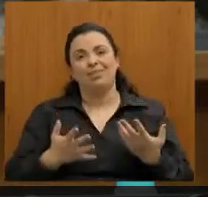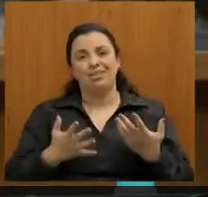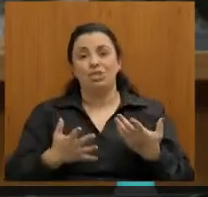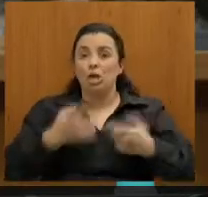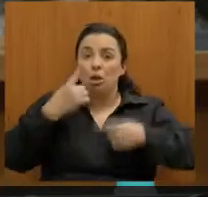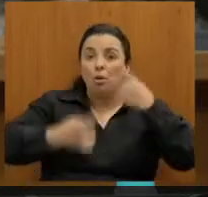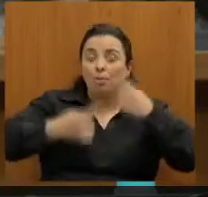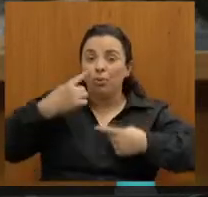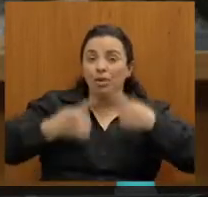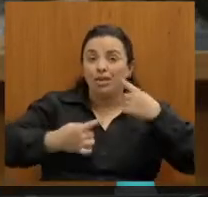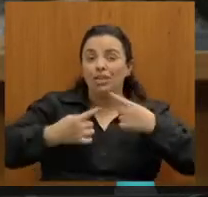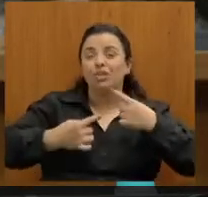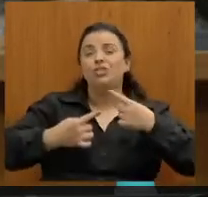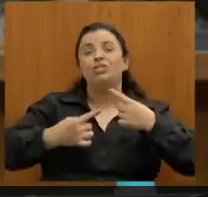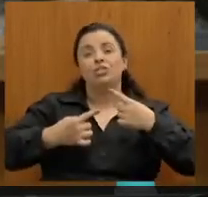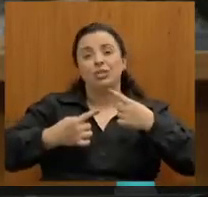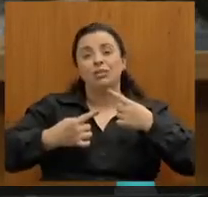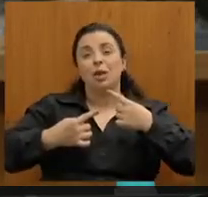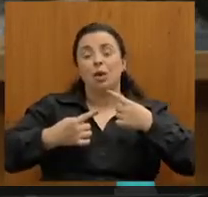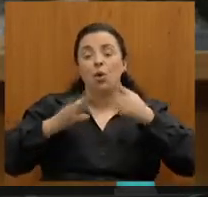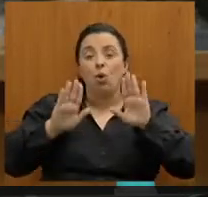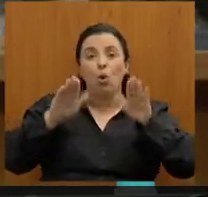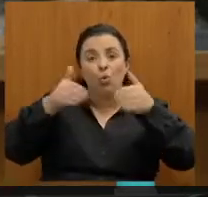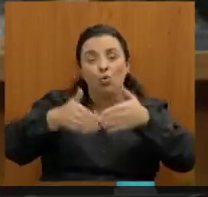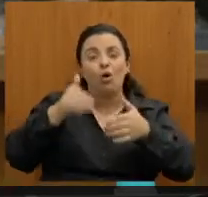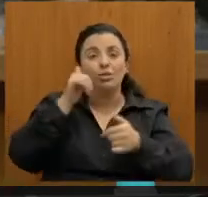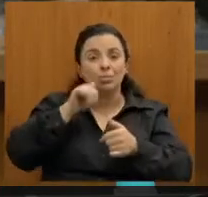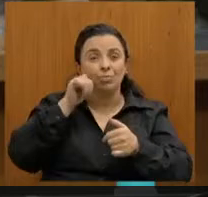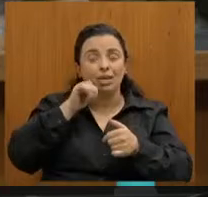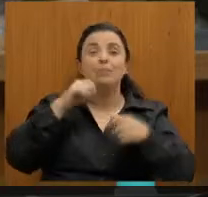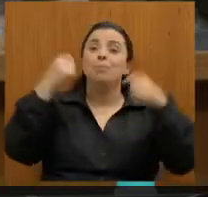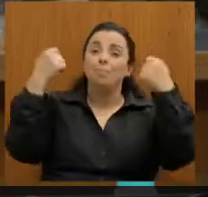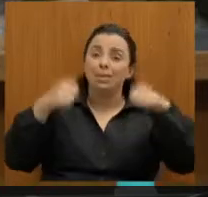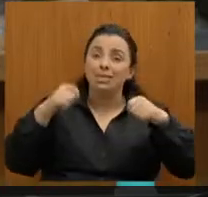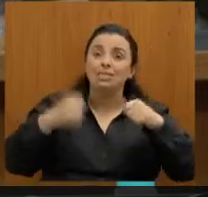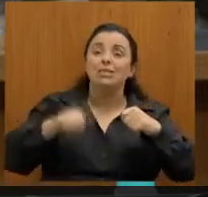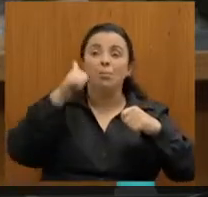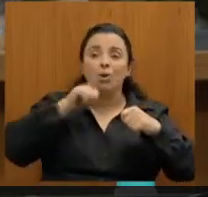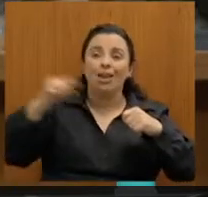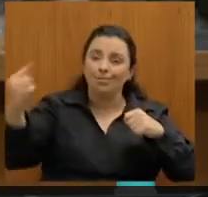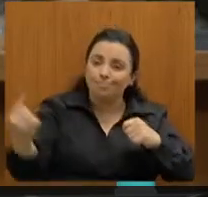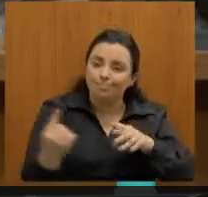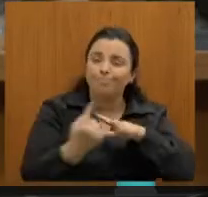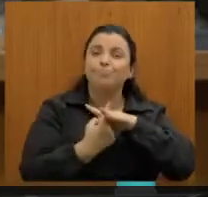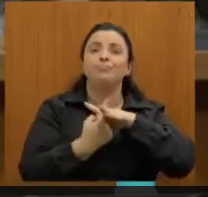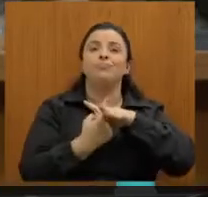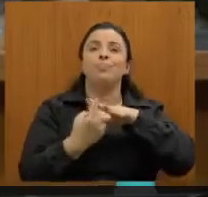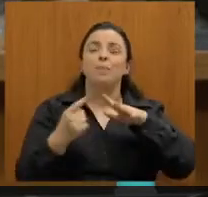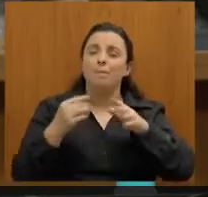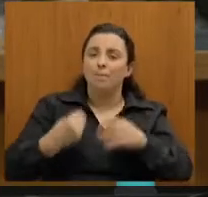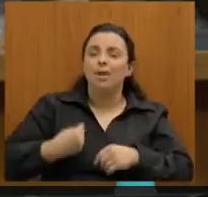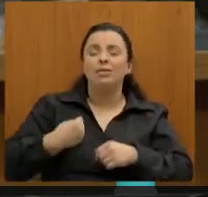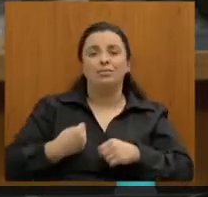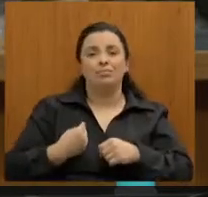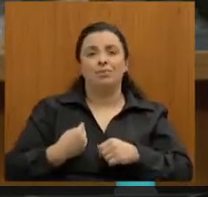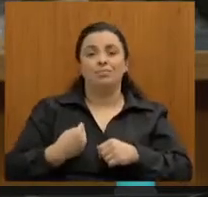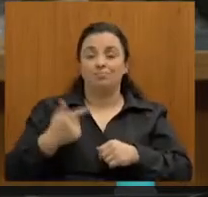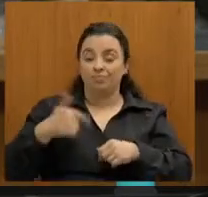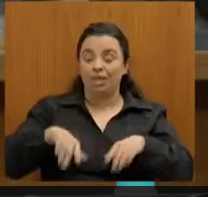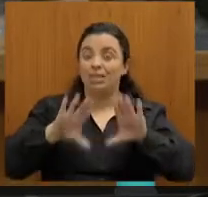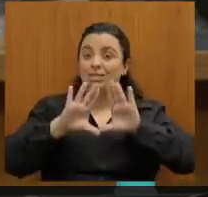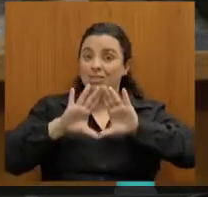vez mais a participação política das mulheres a Assembleia de Minas tem